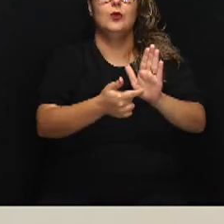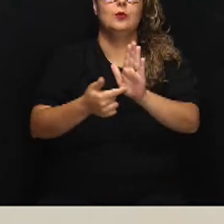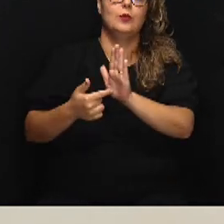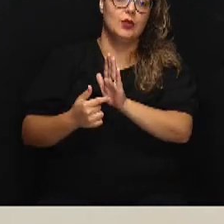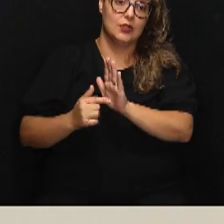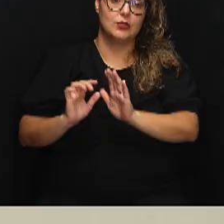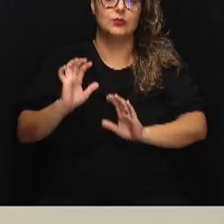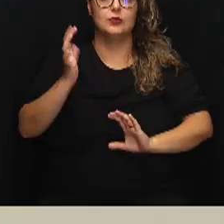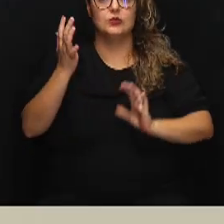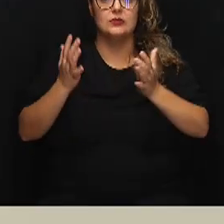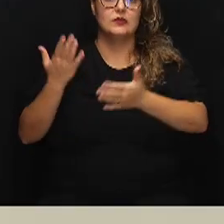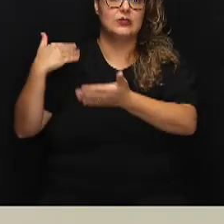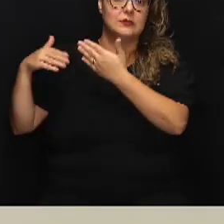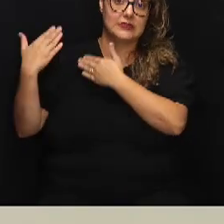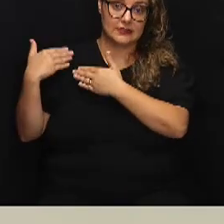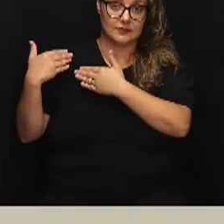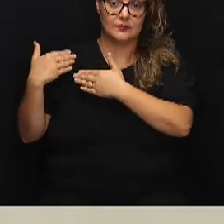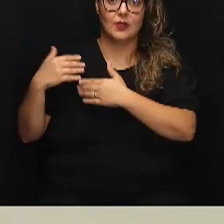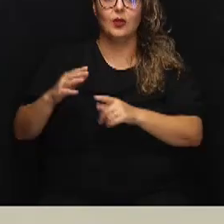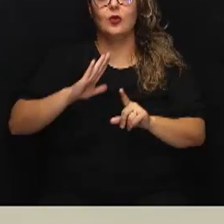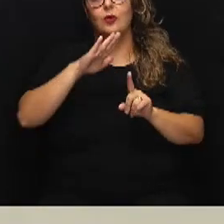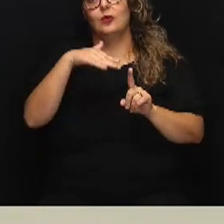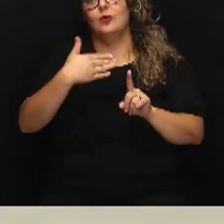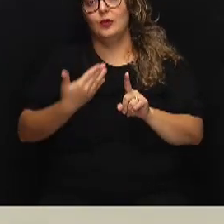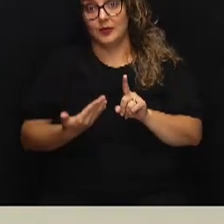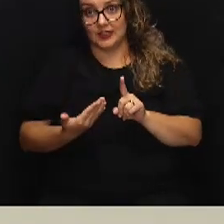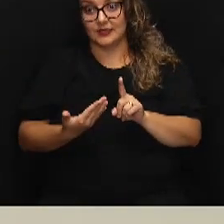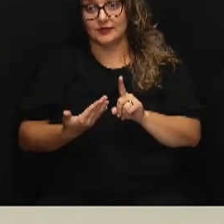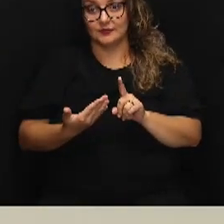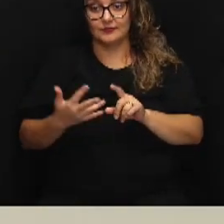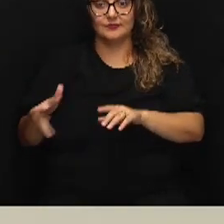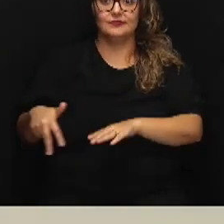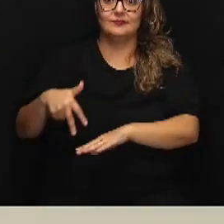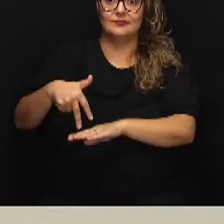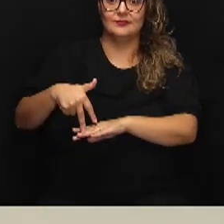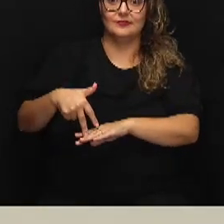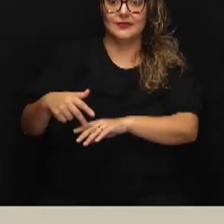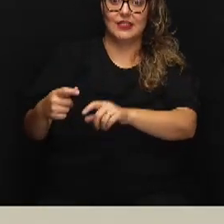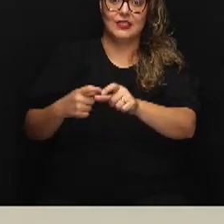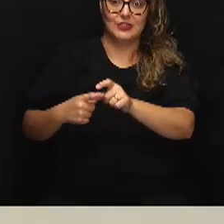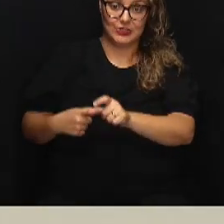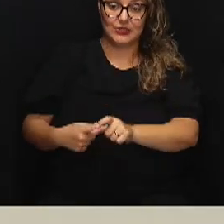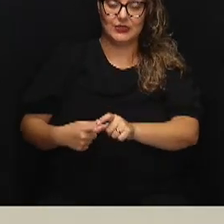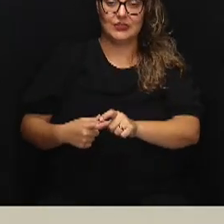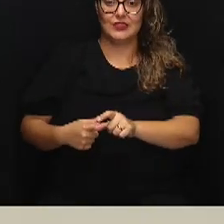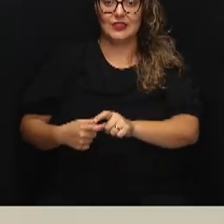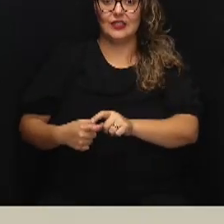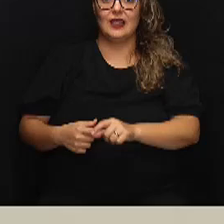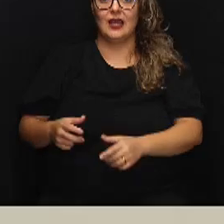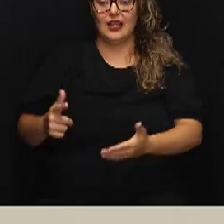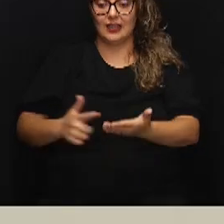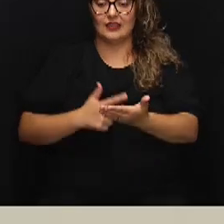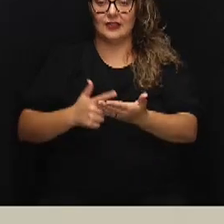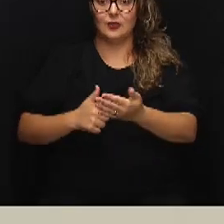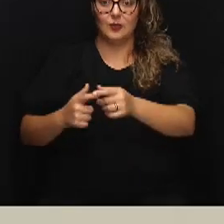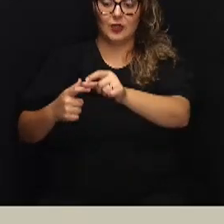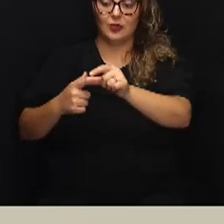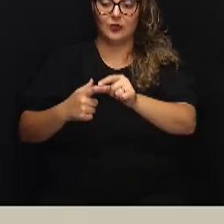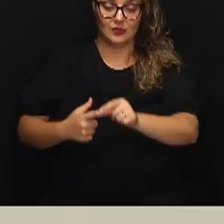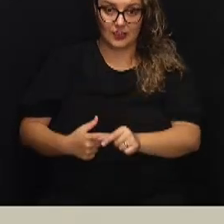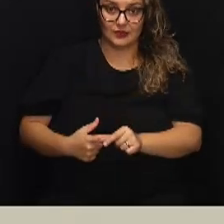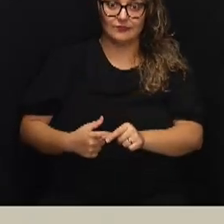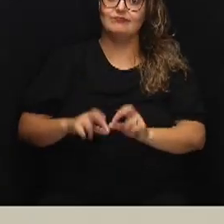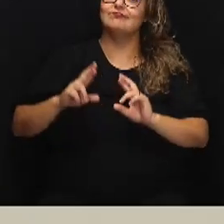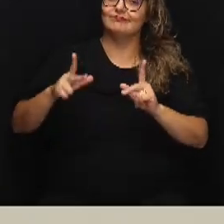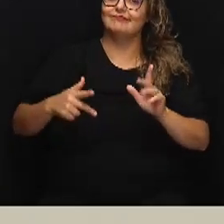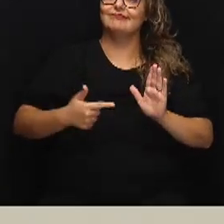eventos passados. Uma homenagem ao personagem que deu o nome de Gibi à literatura em quadrinhos fez a diferença nos